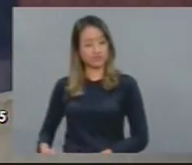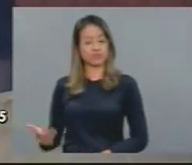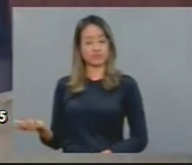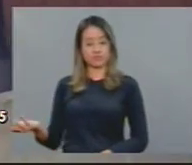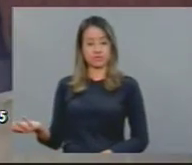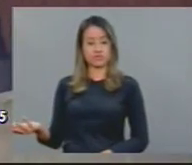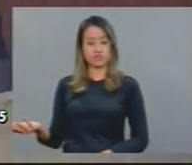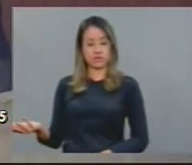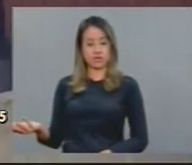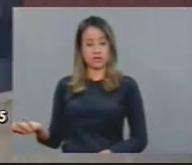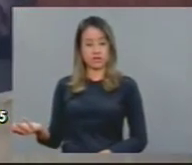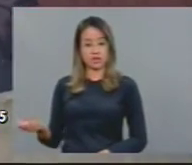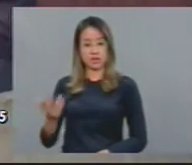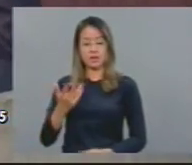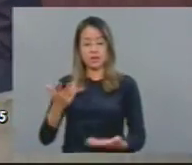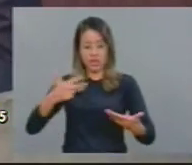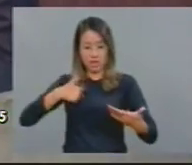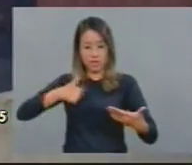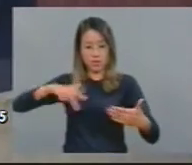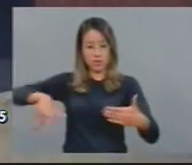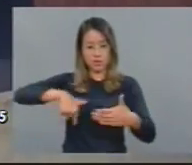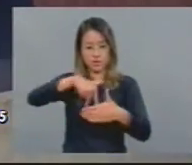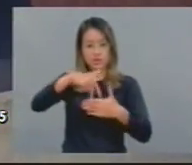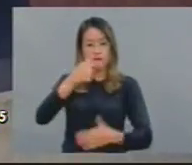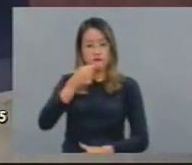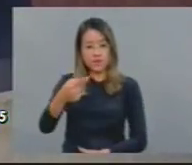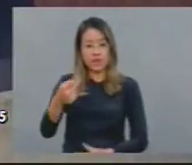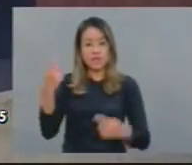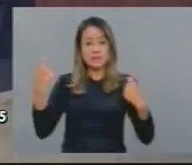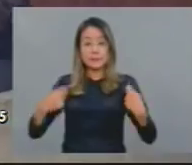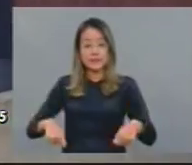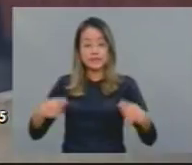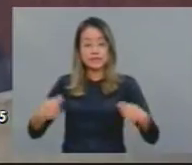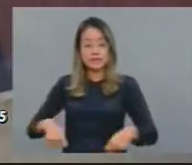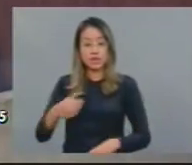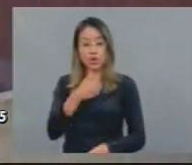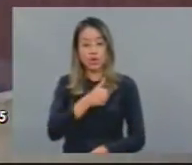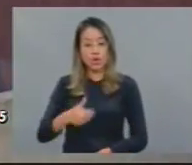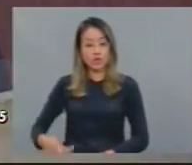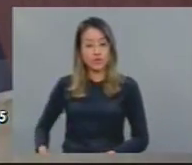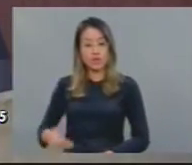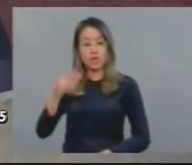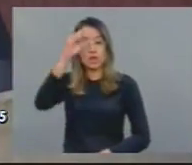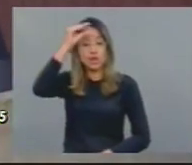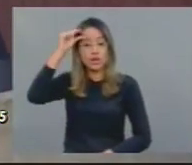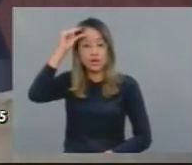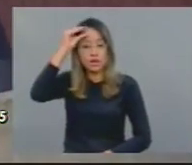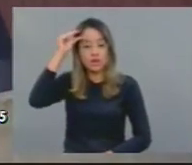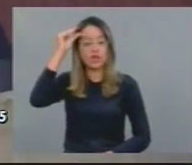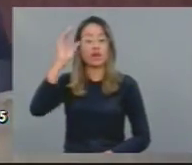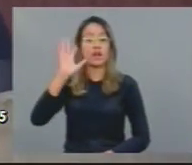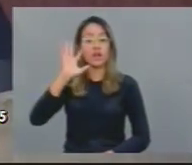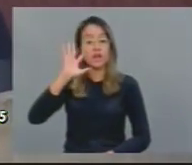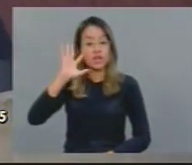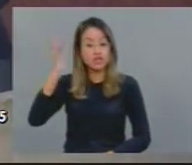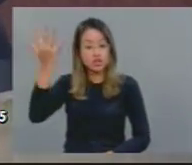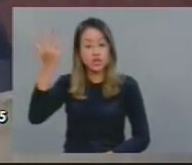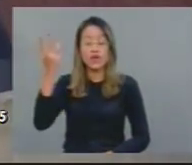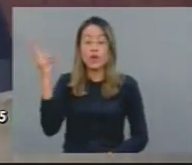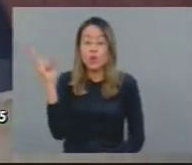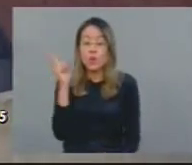sistema que está entregue às entidades privadas, que custa R$4.000 ao mês por pessoa, está entregando à